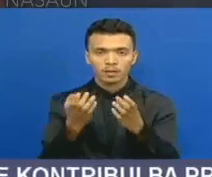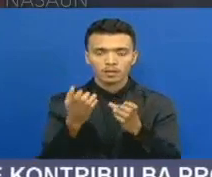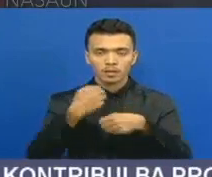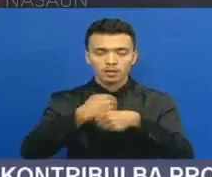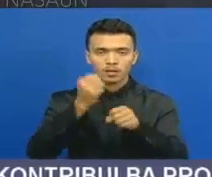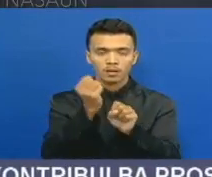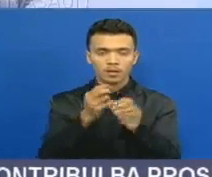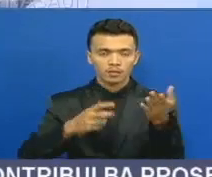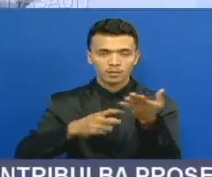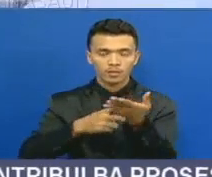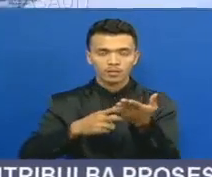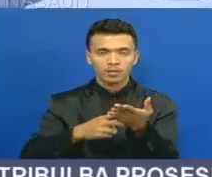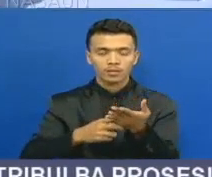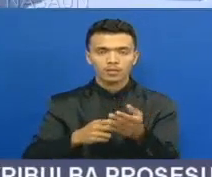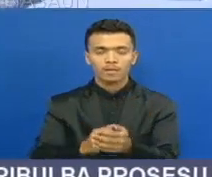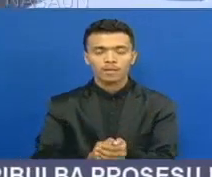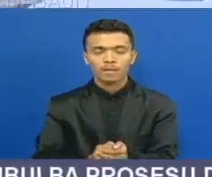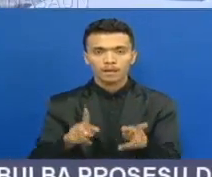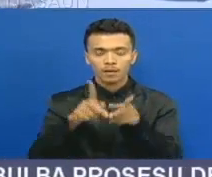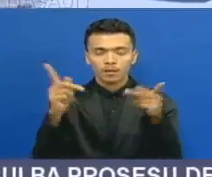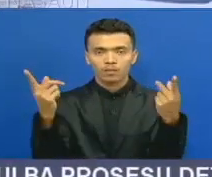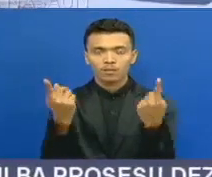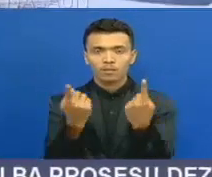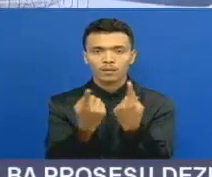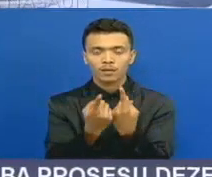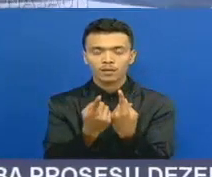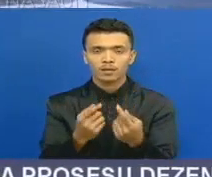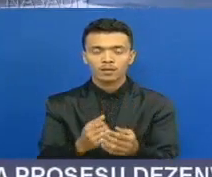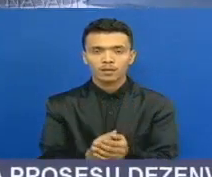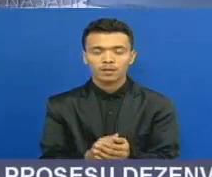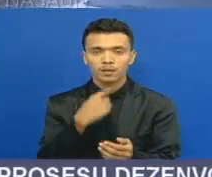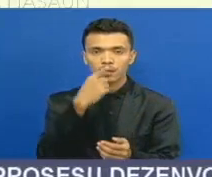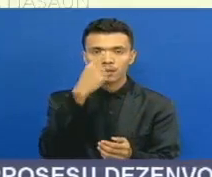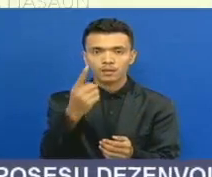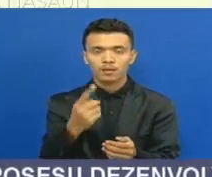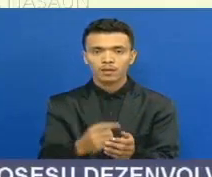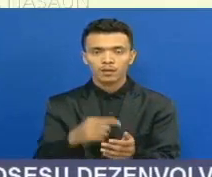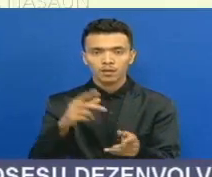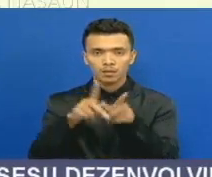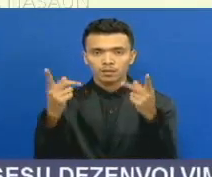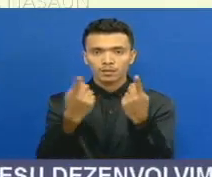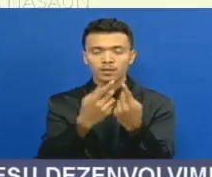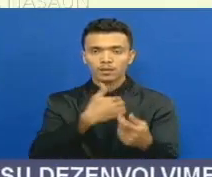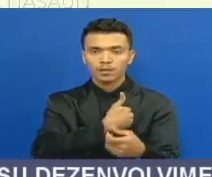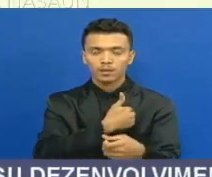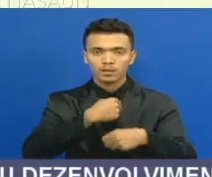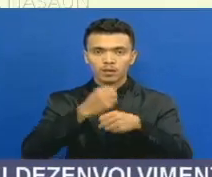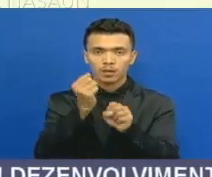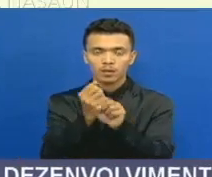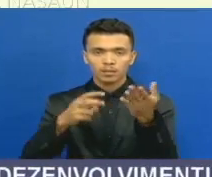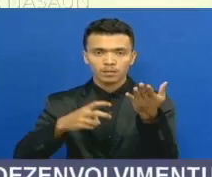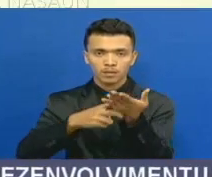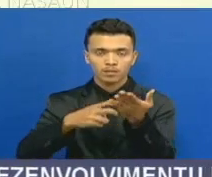passaporte. Entretanto, Prozek Menezer Companhia Vicimitra Johannes Corterial Hateten, Companhia Cedeu produz caderneta